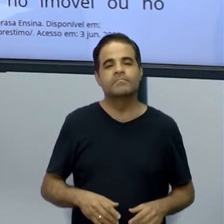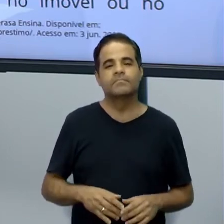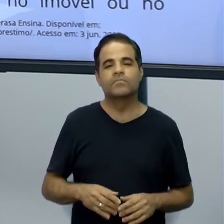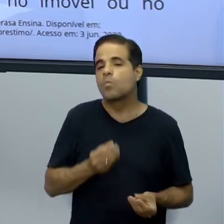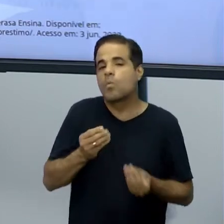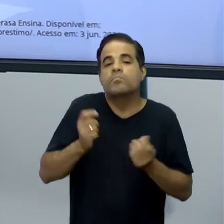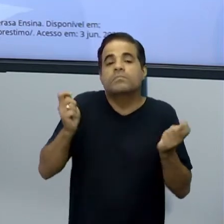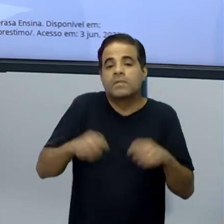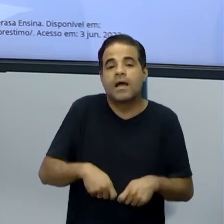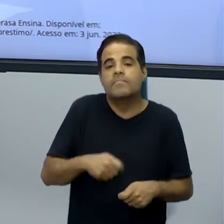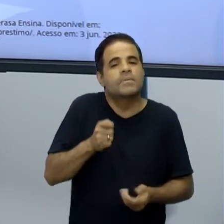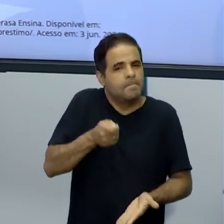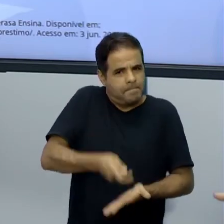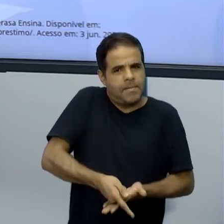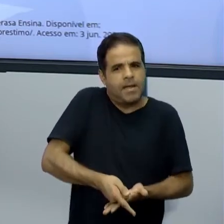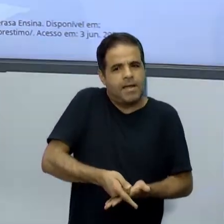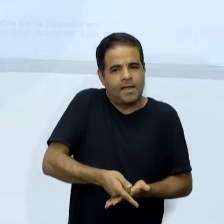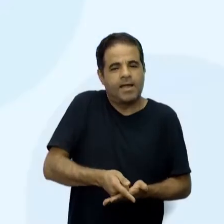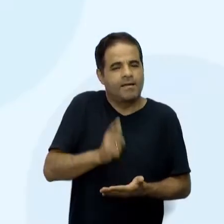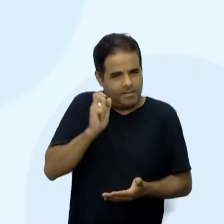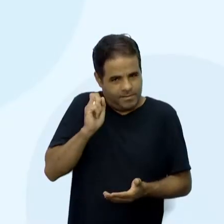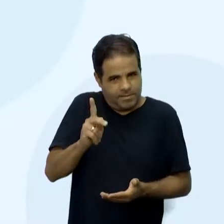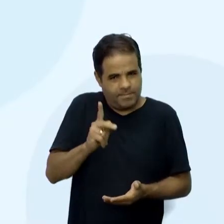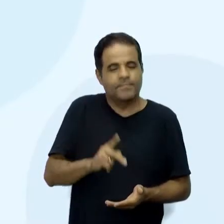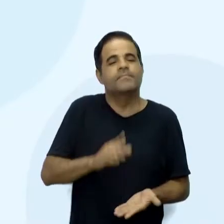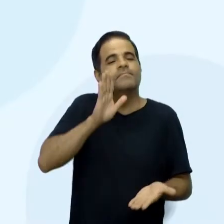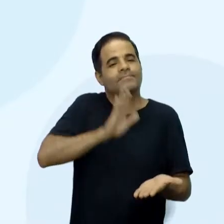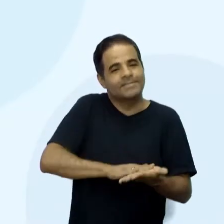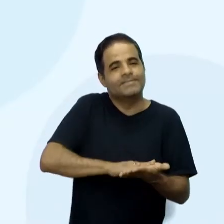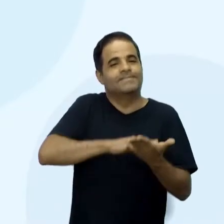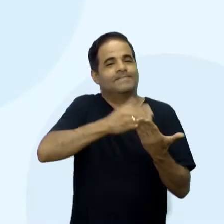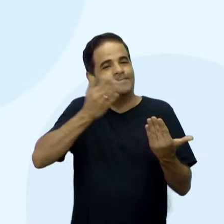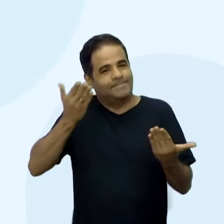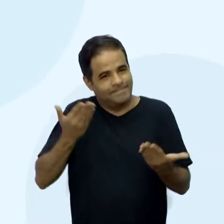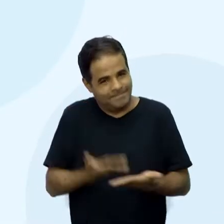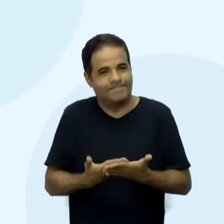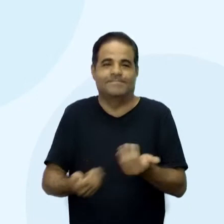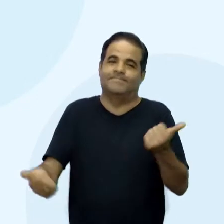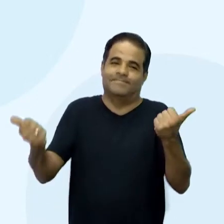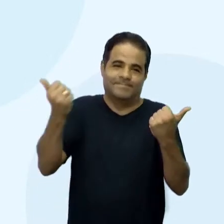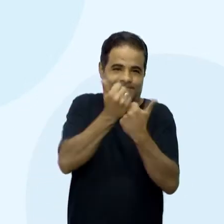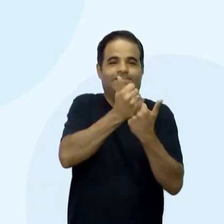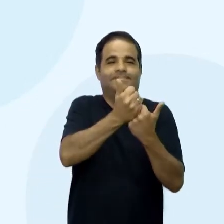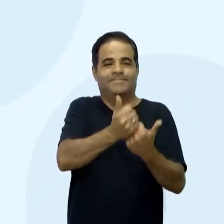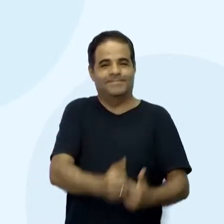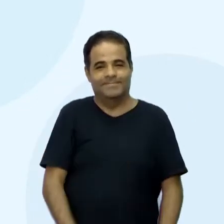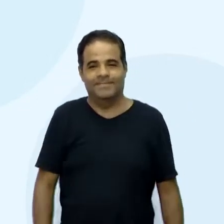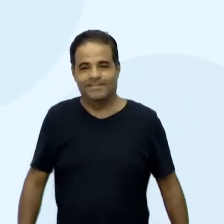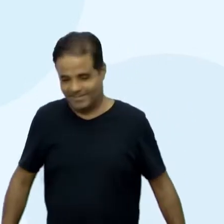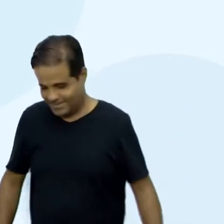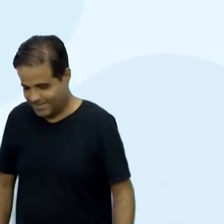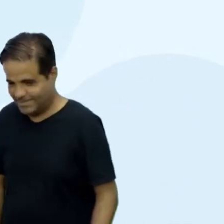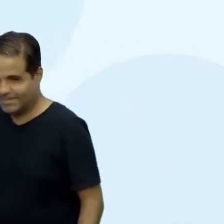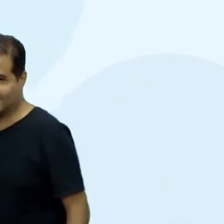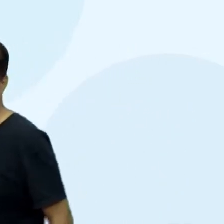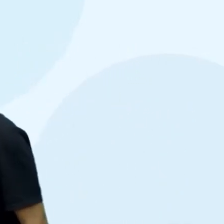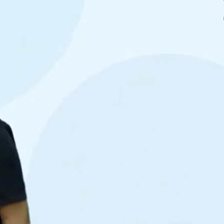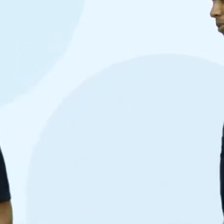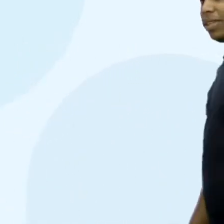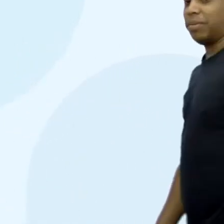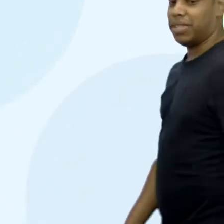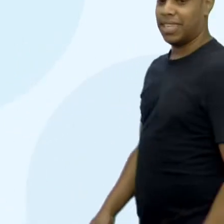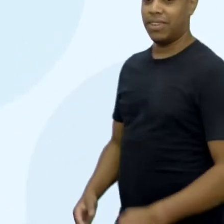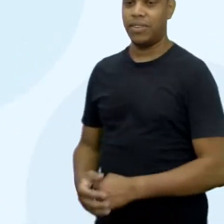pode pagar. As 3 diferenças ainda, a segunda diferença dessas 3 é